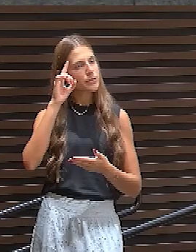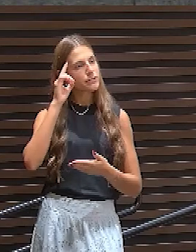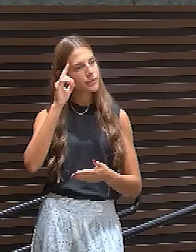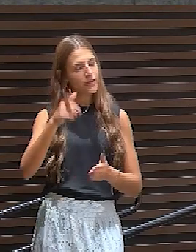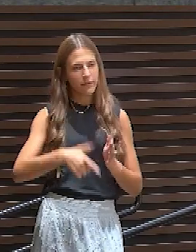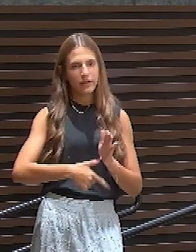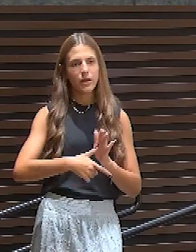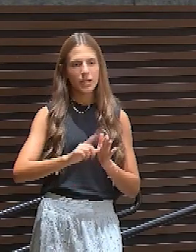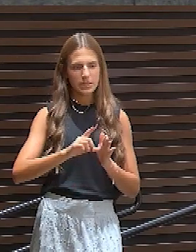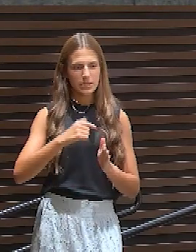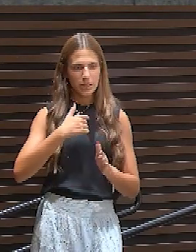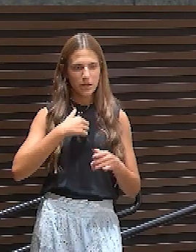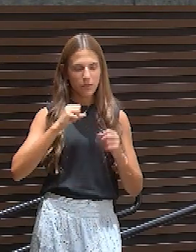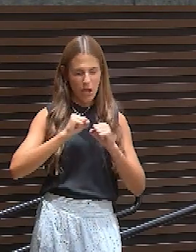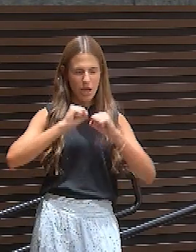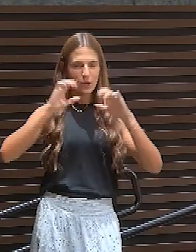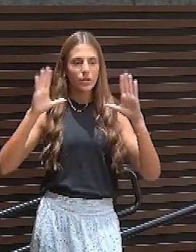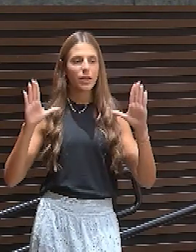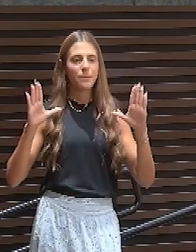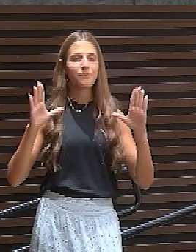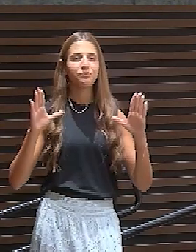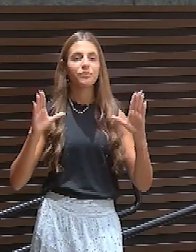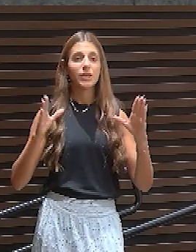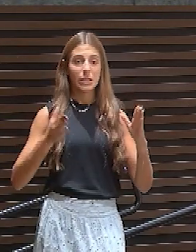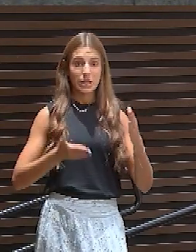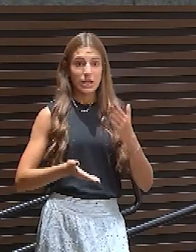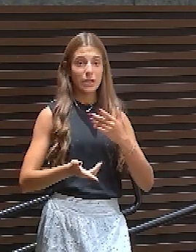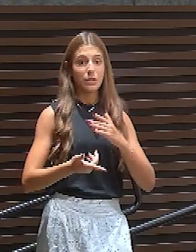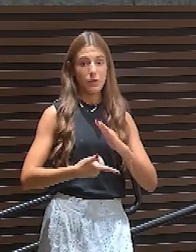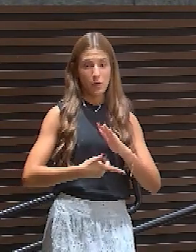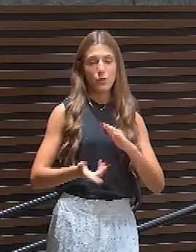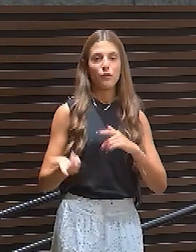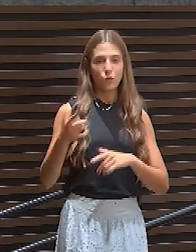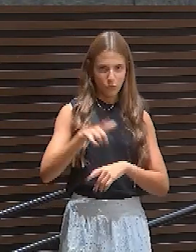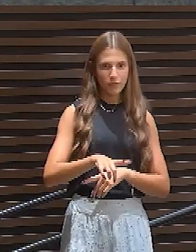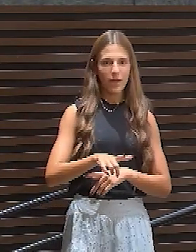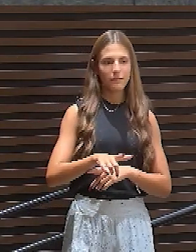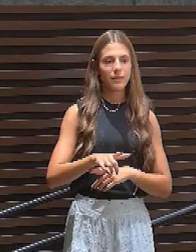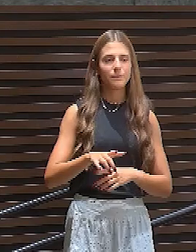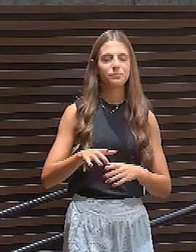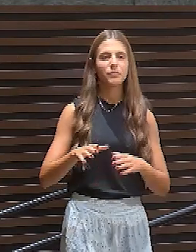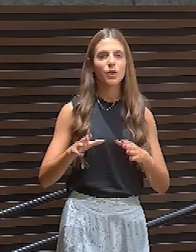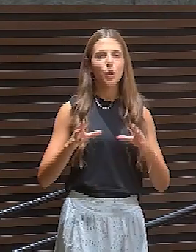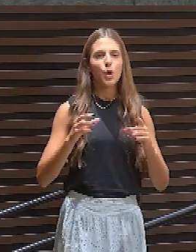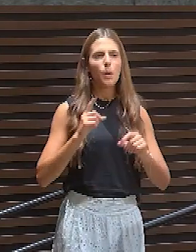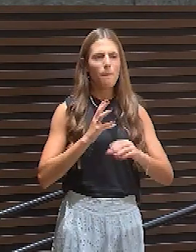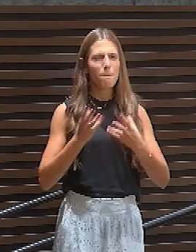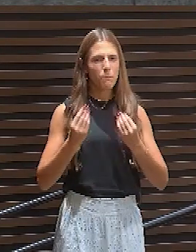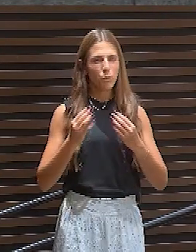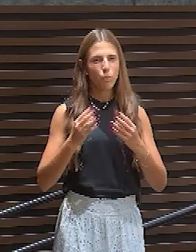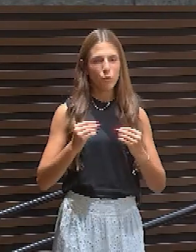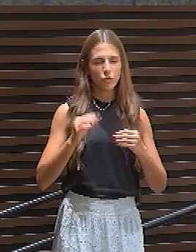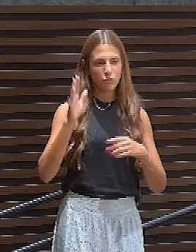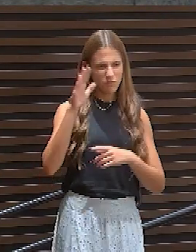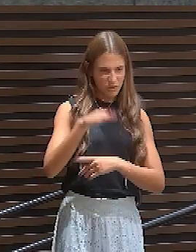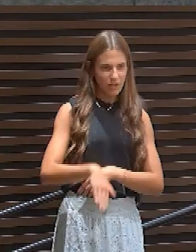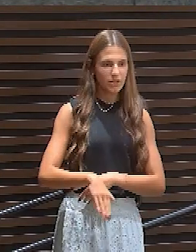acordar. E ele voltava muito tarde e eu já estava dormindo.